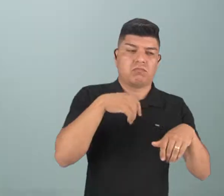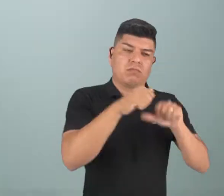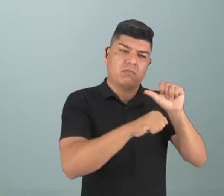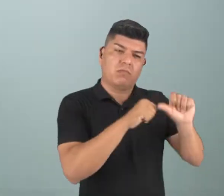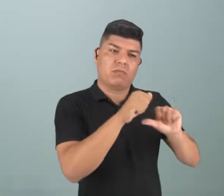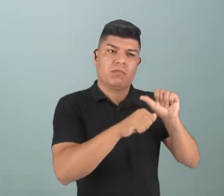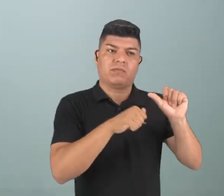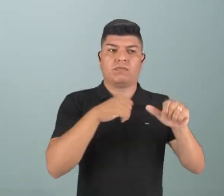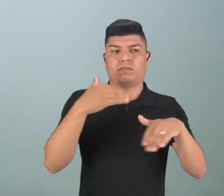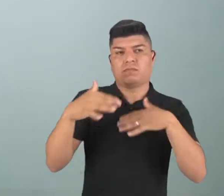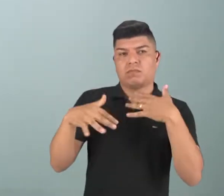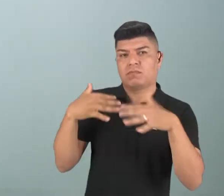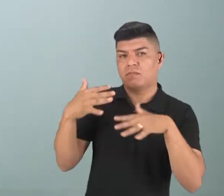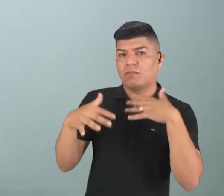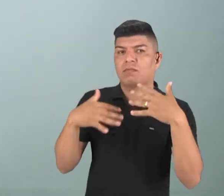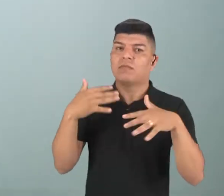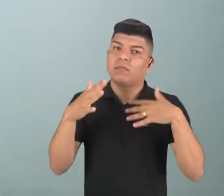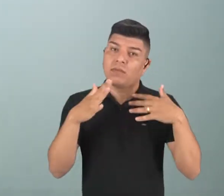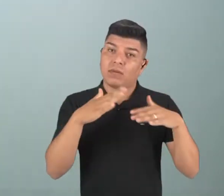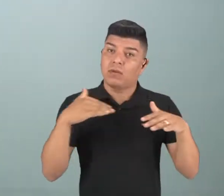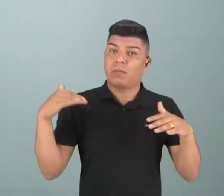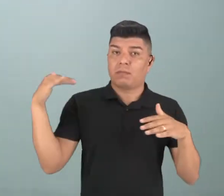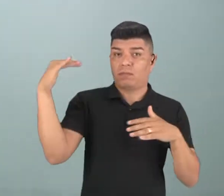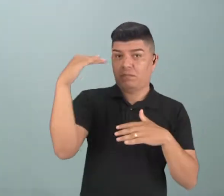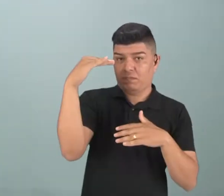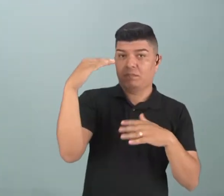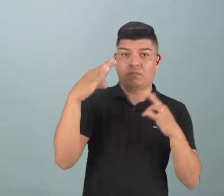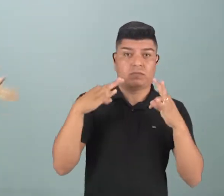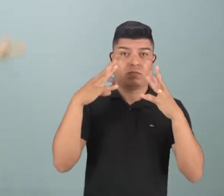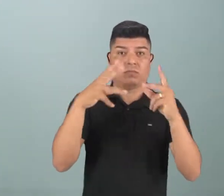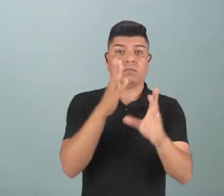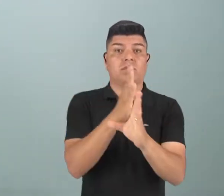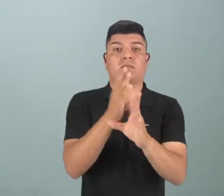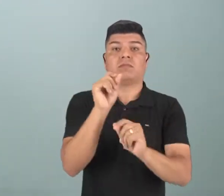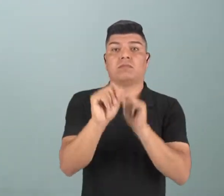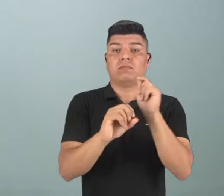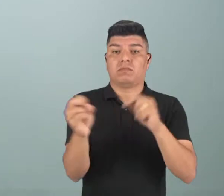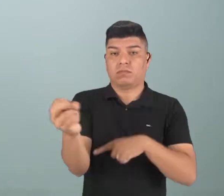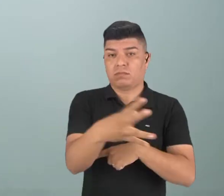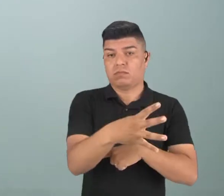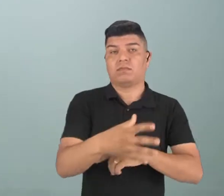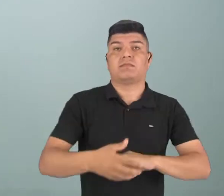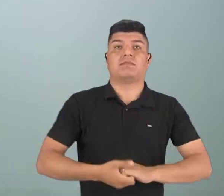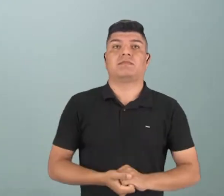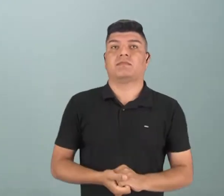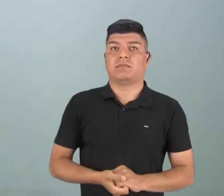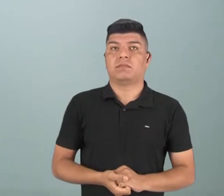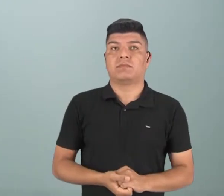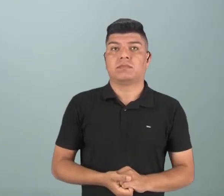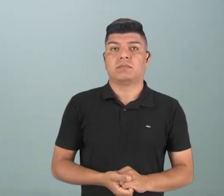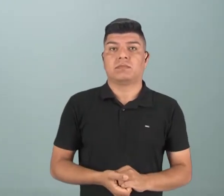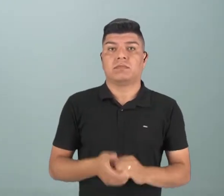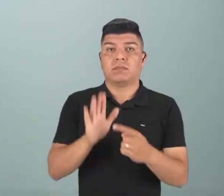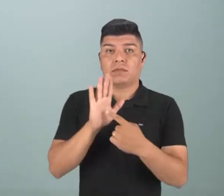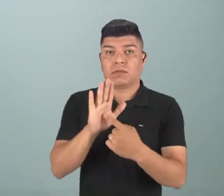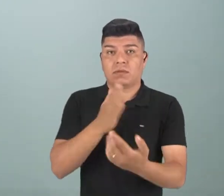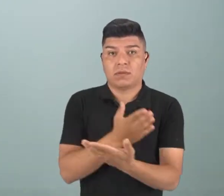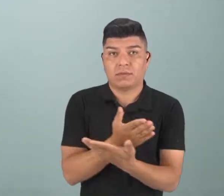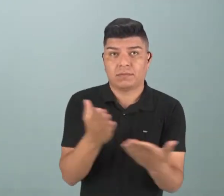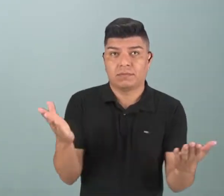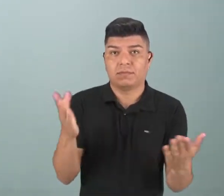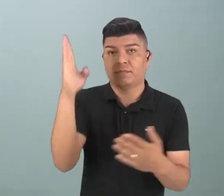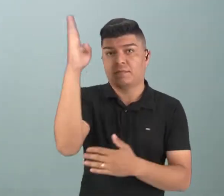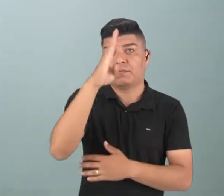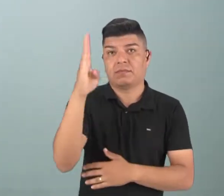ele pode ter um dinamismo maior. E isso tudo por conta da modernidade. E eu quero trazer para você também aqui